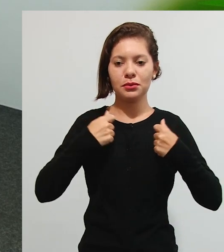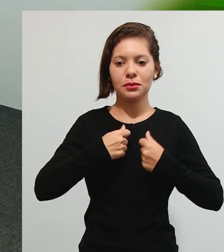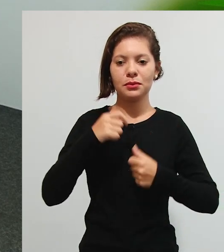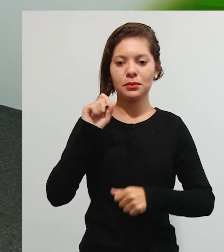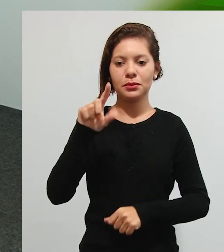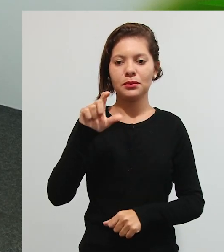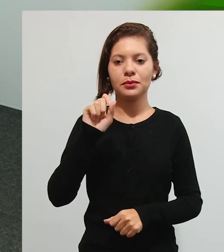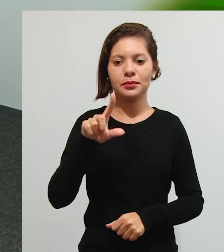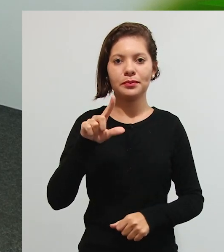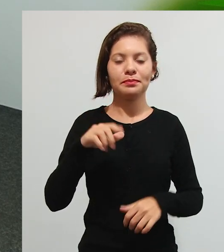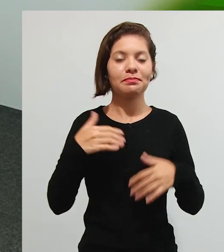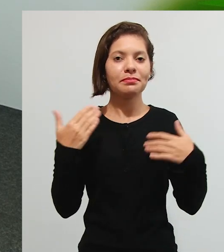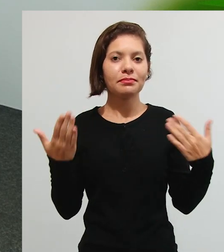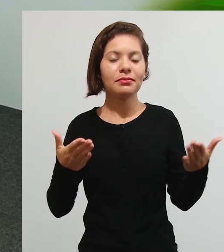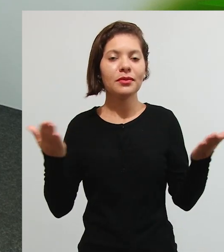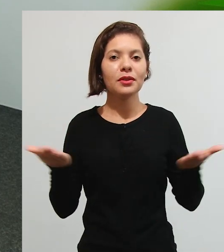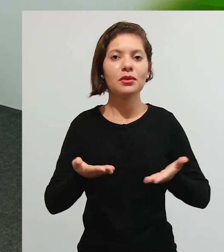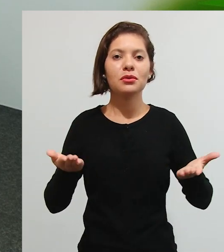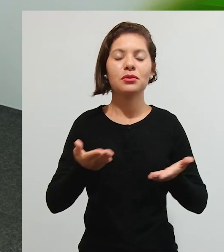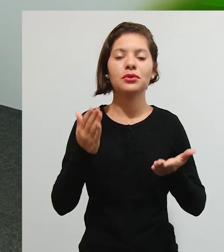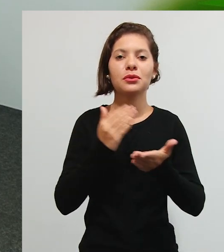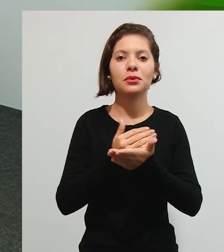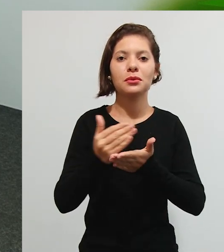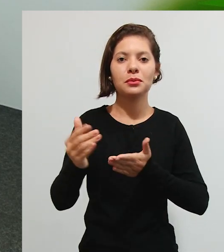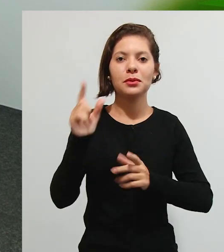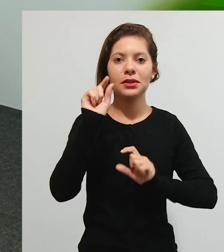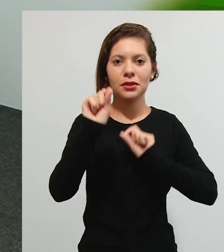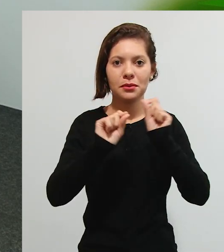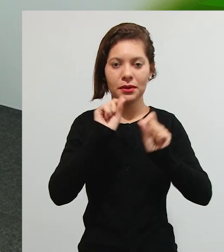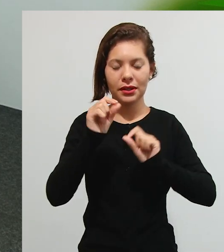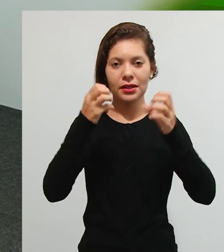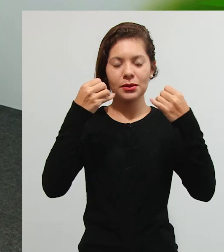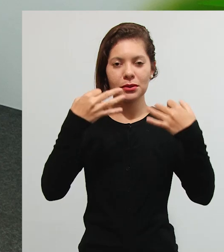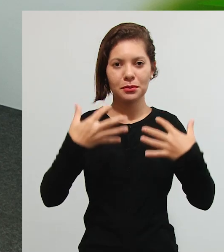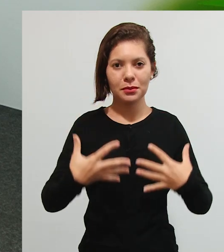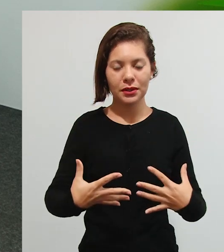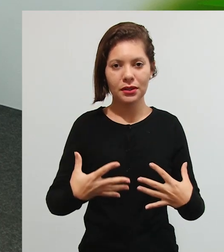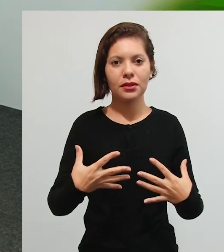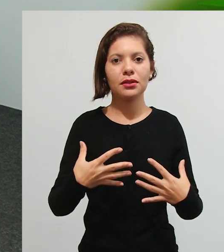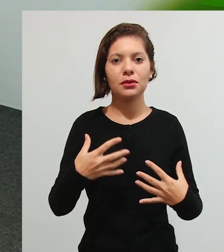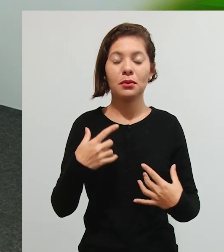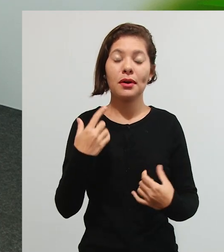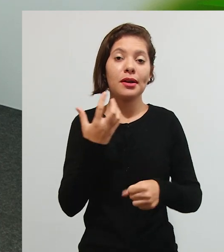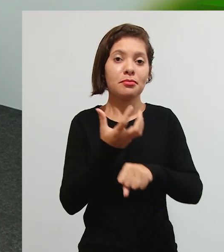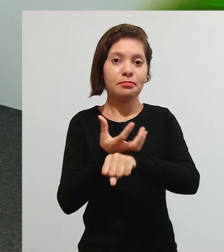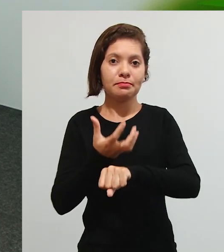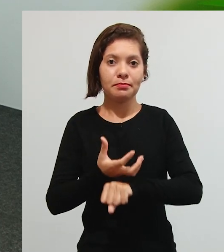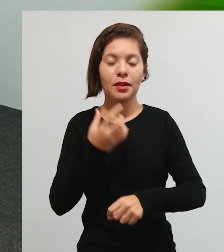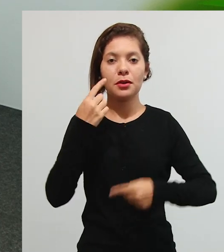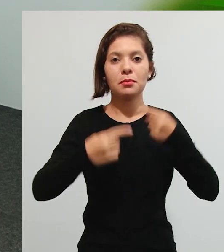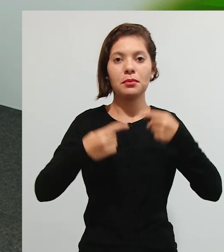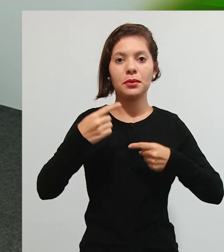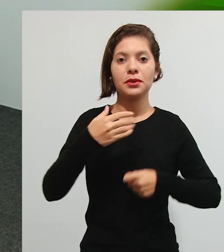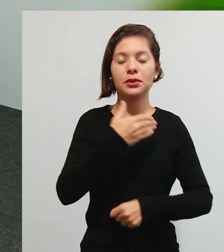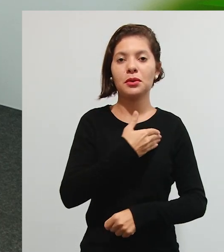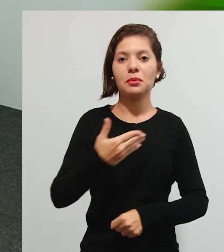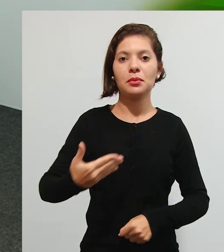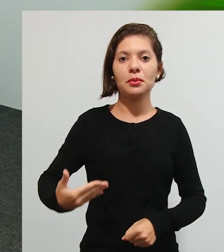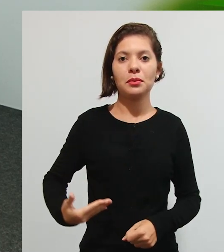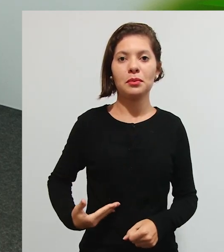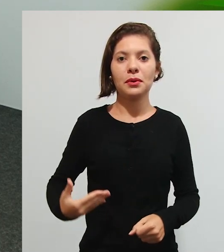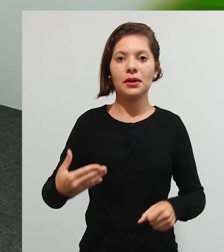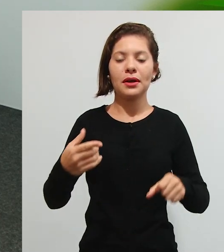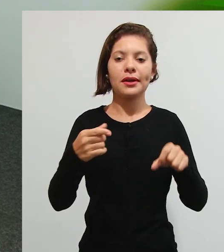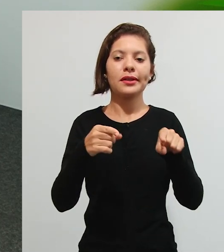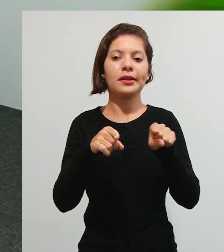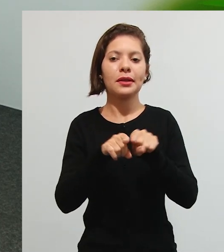azul. Então, hoje nós vamos começar mais uma vez a falar um pouco sobre a nossa disciplina de políticas públicas.